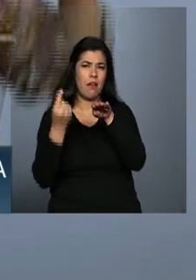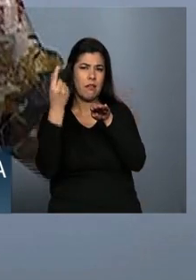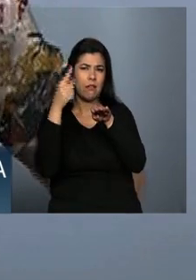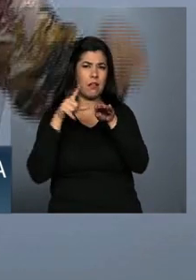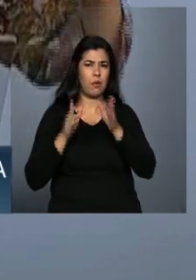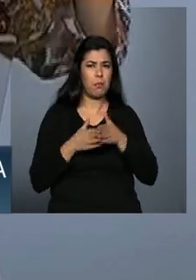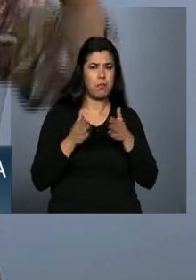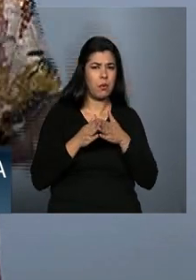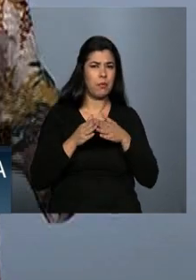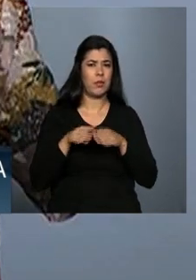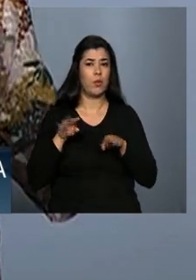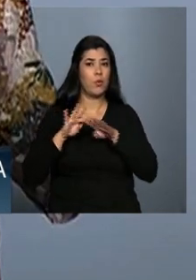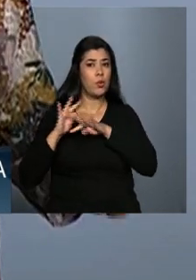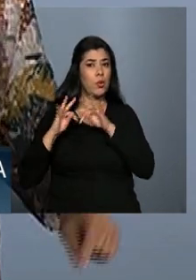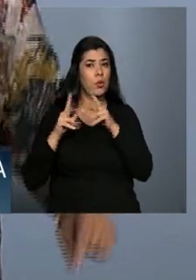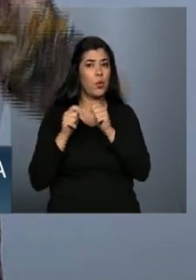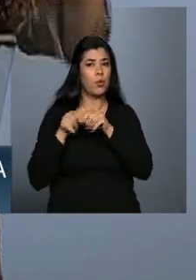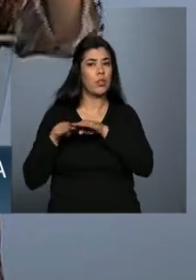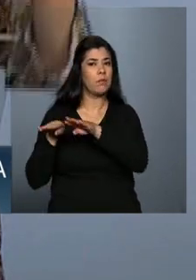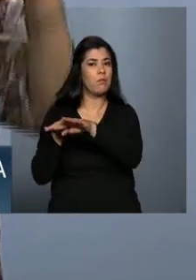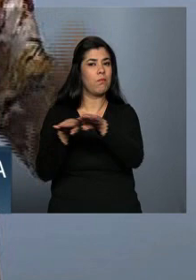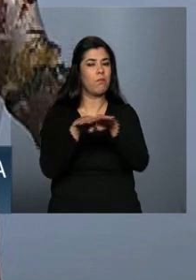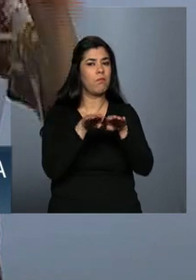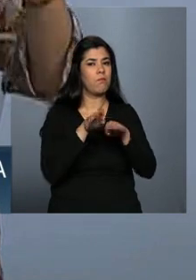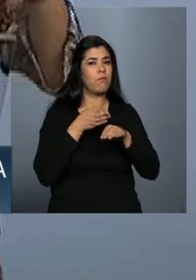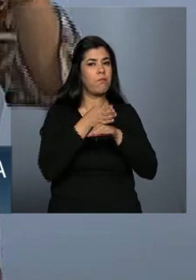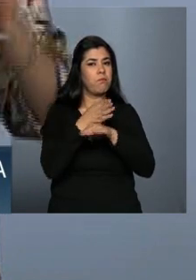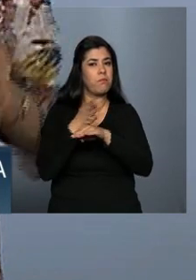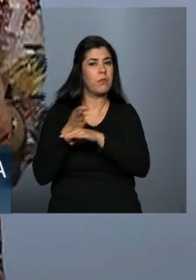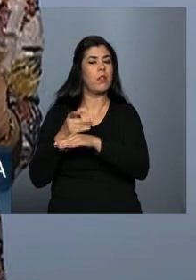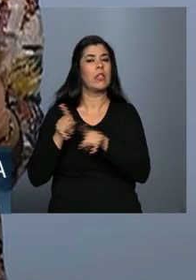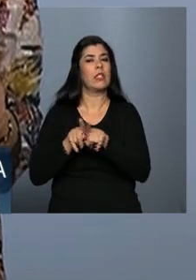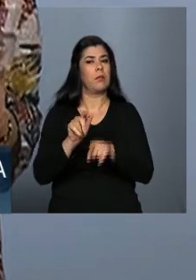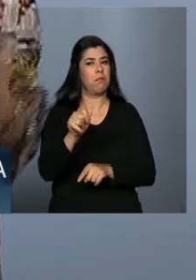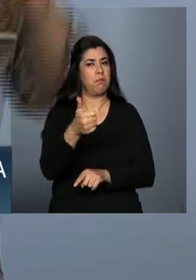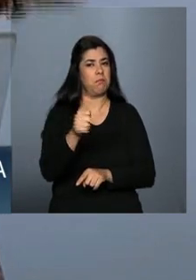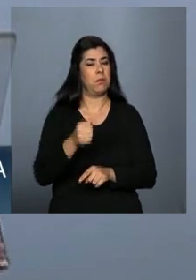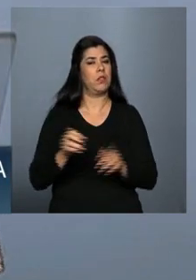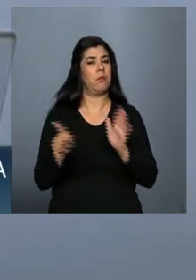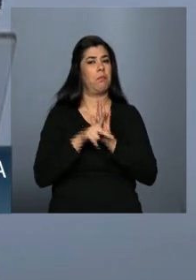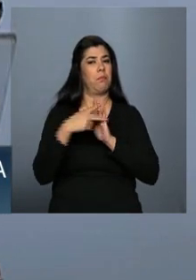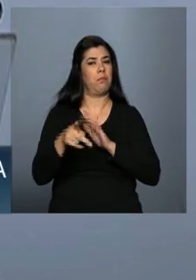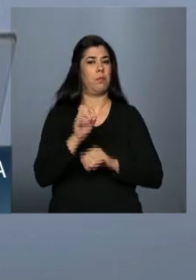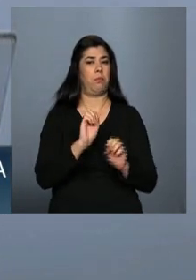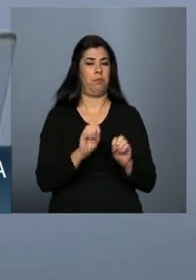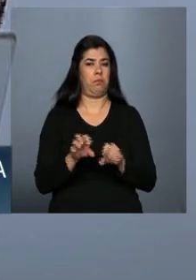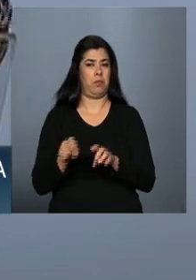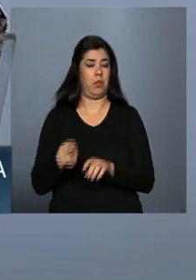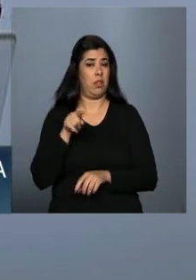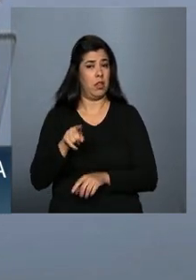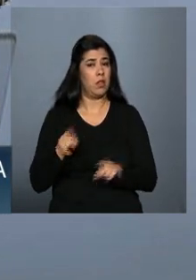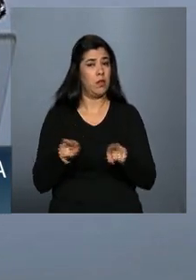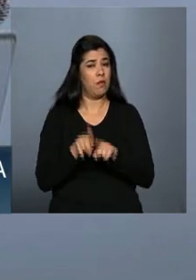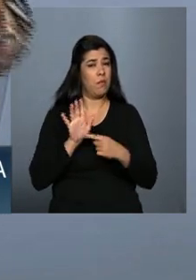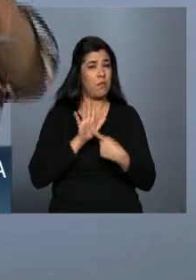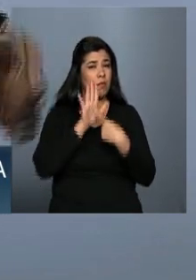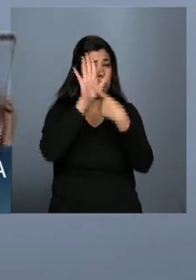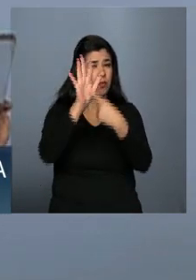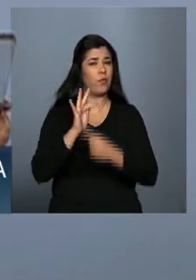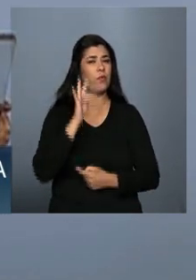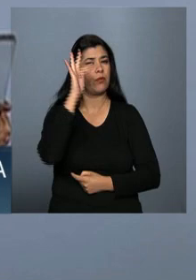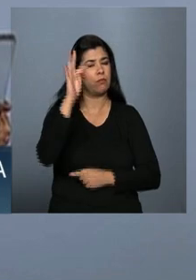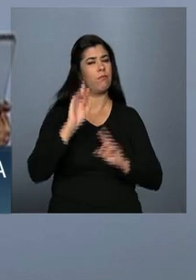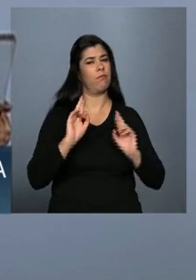o mesmo acesso e a mesma qualidade de educação, porque isso vai fazer diferença